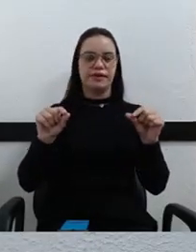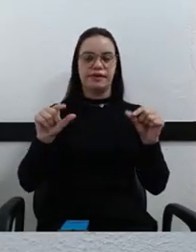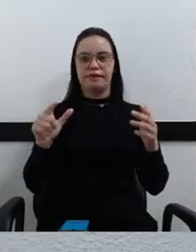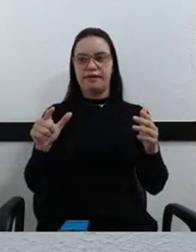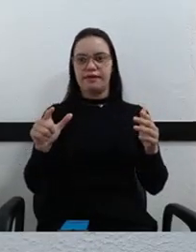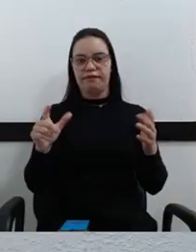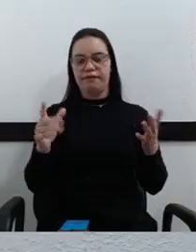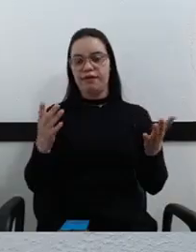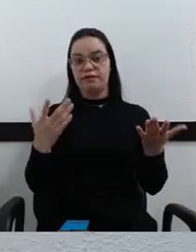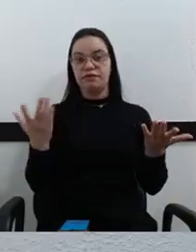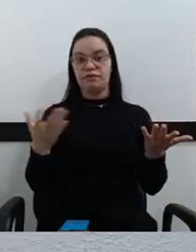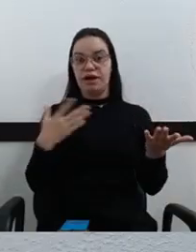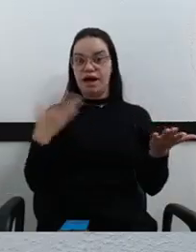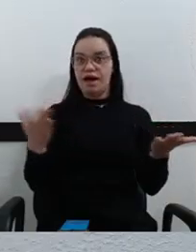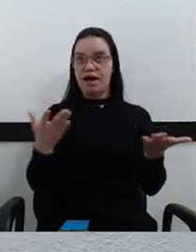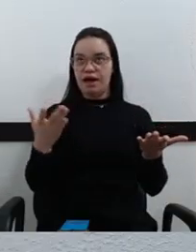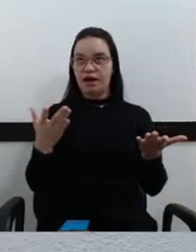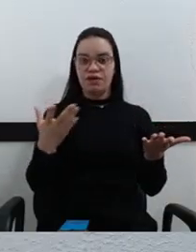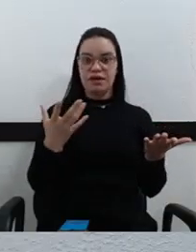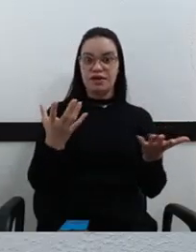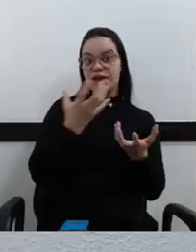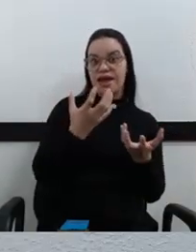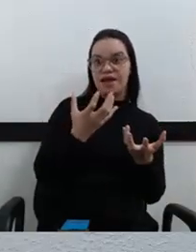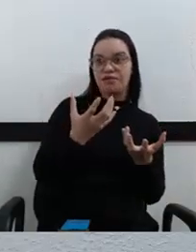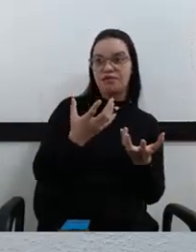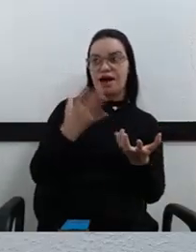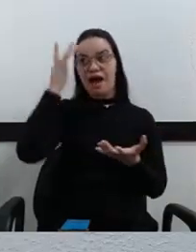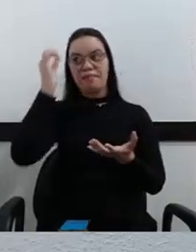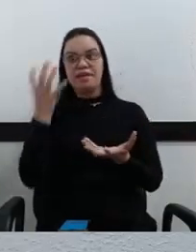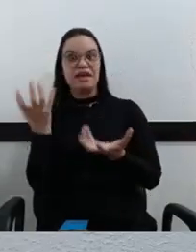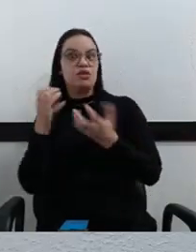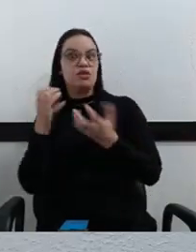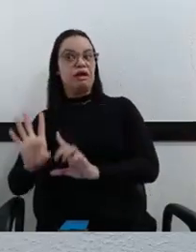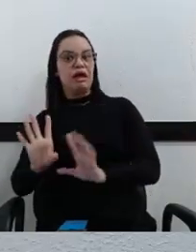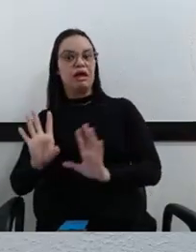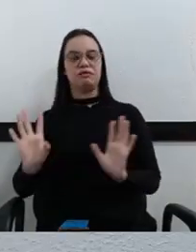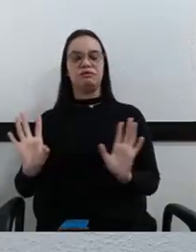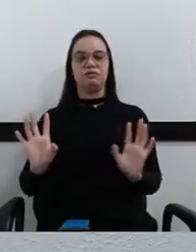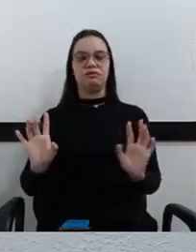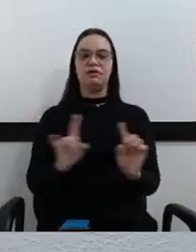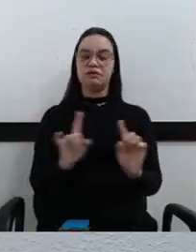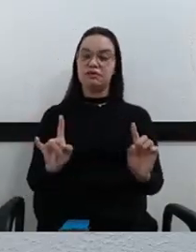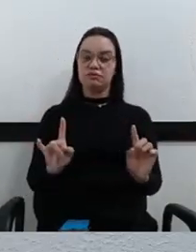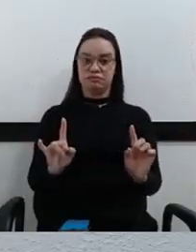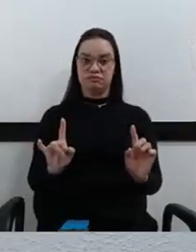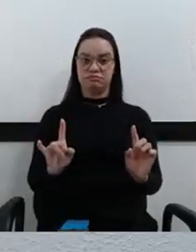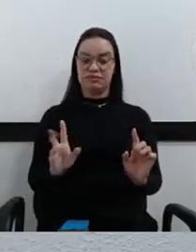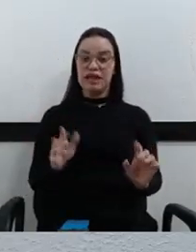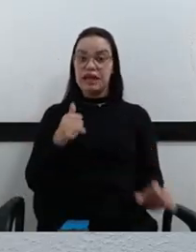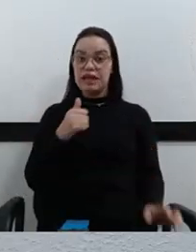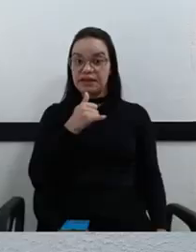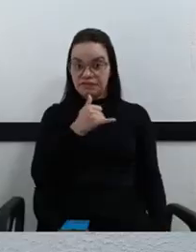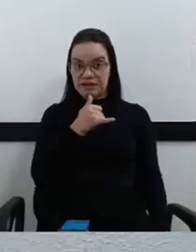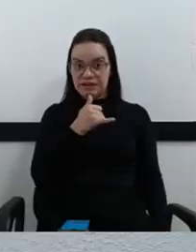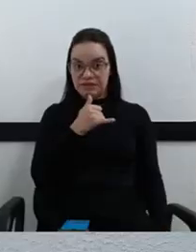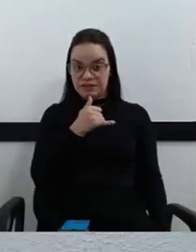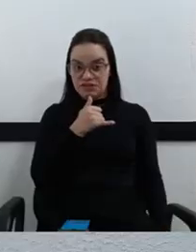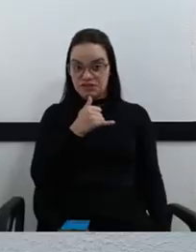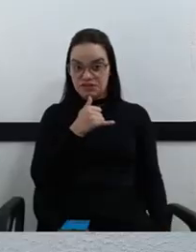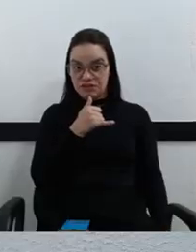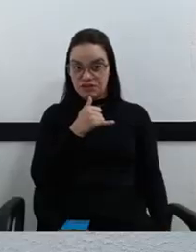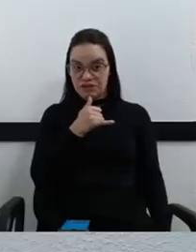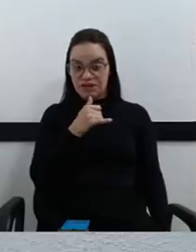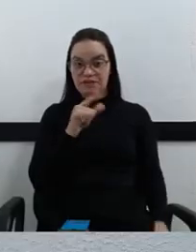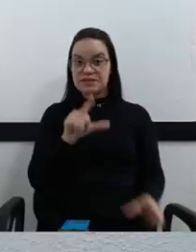ventos. Então, agora eu quero, agora eu não quero mais, hoje eu posso, amanhã eu não quero mais. Então, isso, infelizmente, vai ter que ser uma